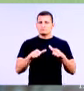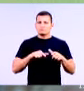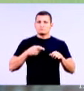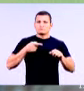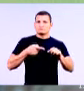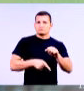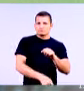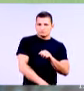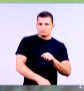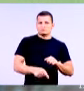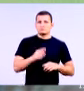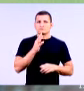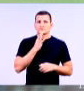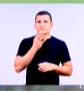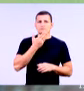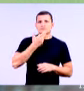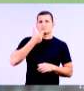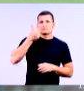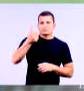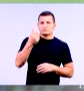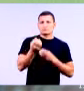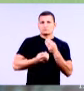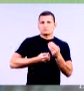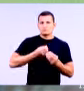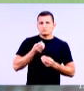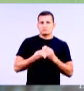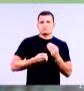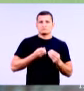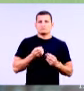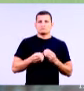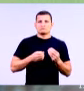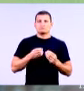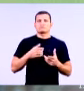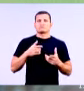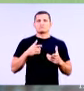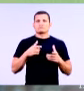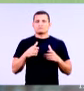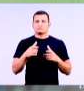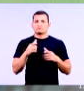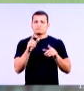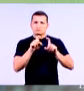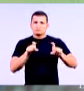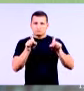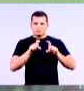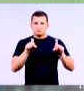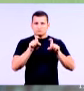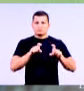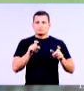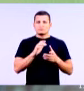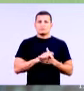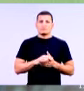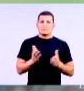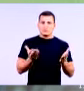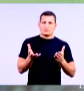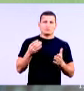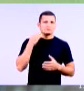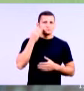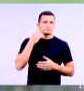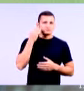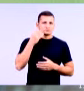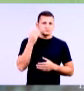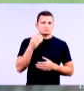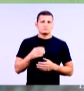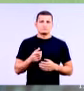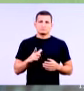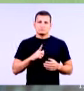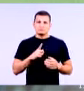me compreender melhor como funciona o ambiente de informática. E, no momento, enquanto experiência acadêmica, estou trabalhando junto